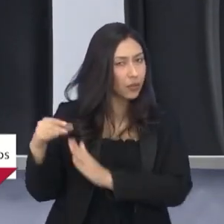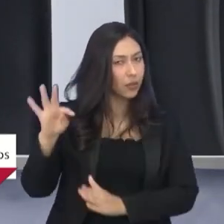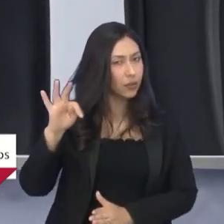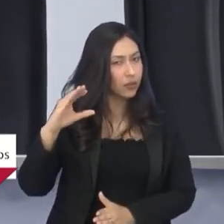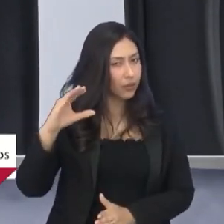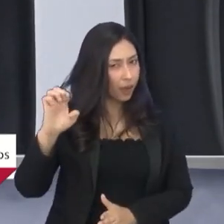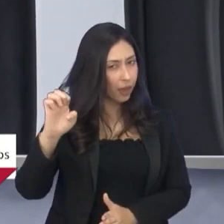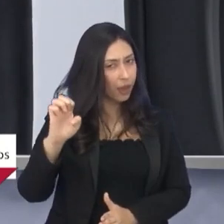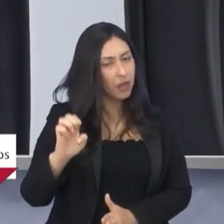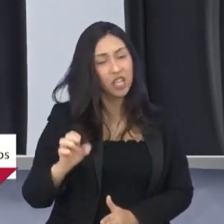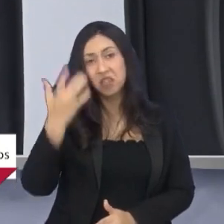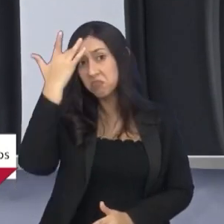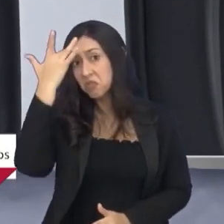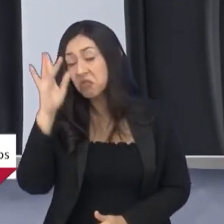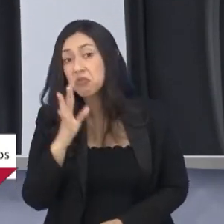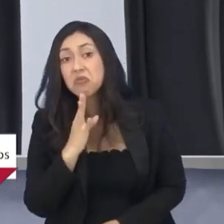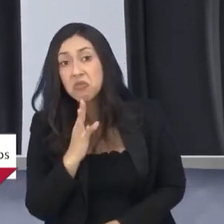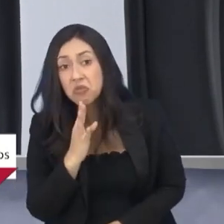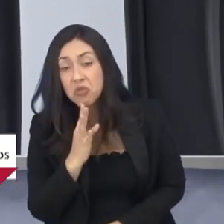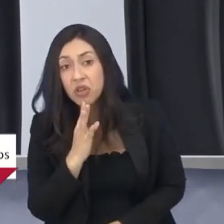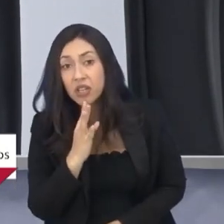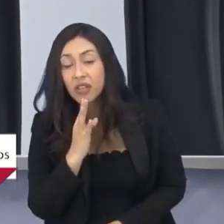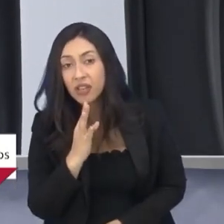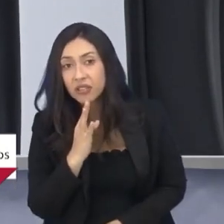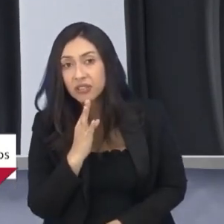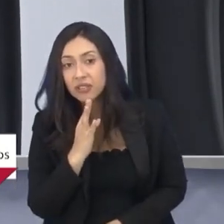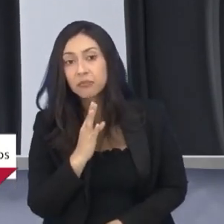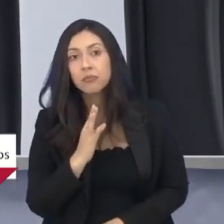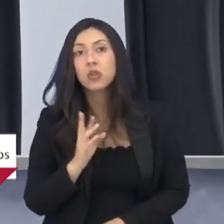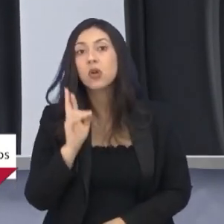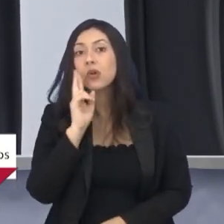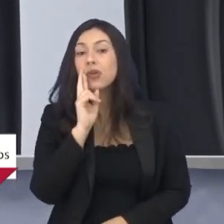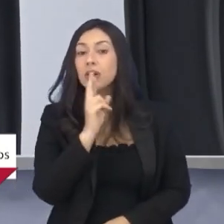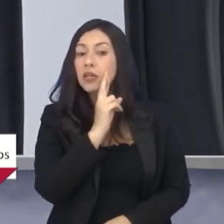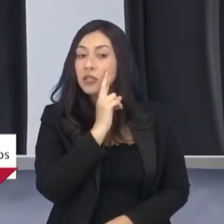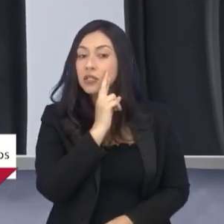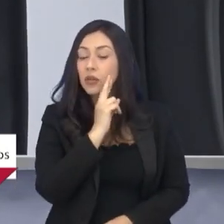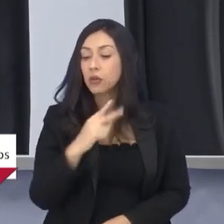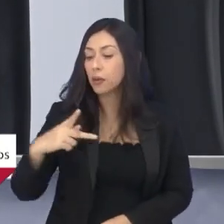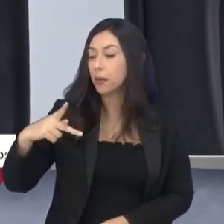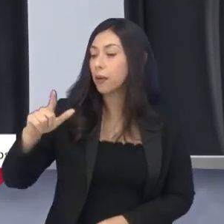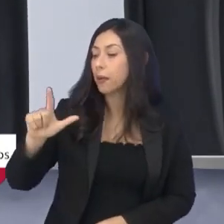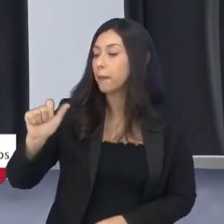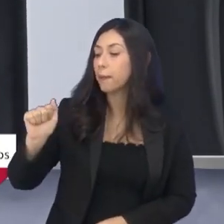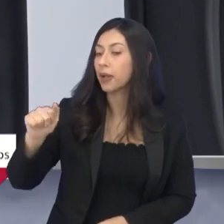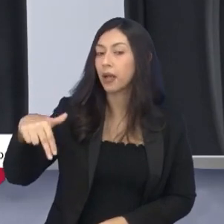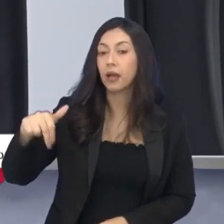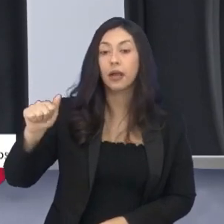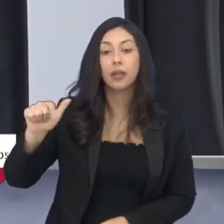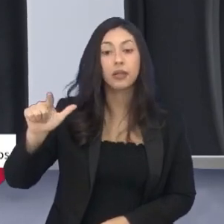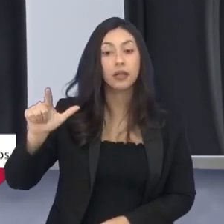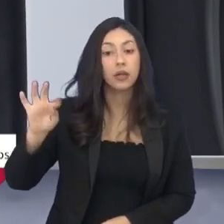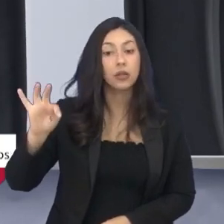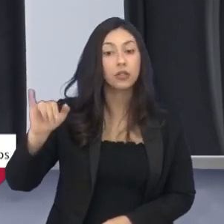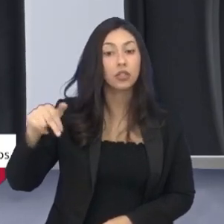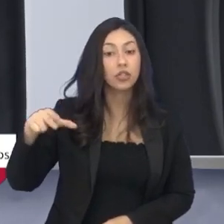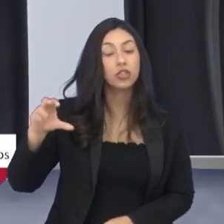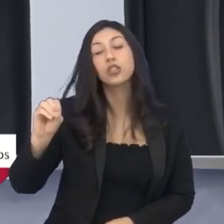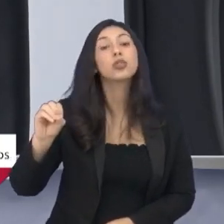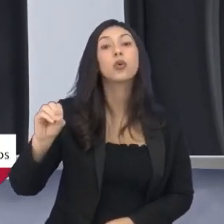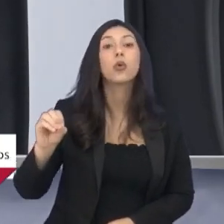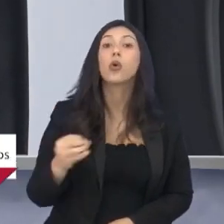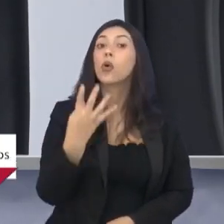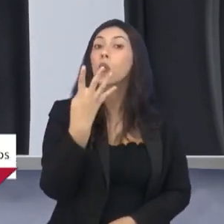foram à sede do tribunal um restaurante lá que chama Planaltino uma nota de r$ 50 no